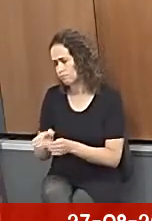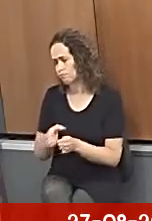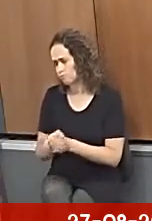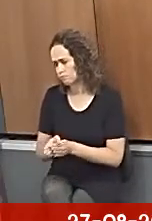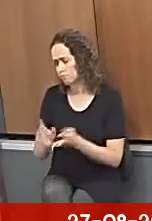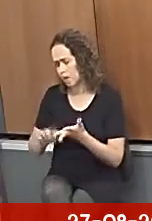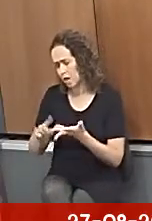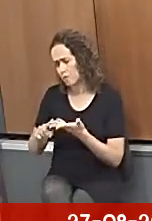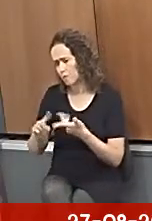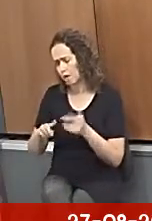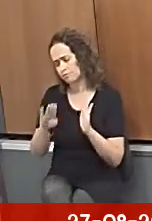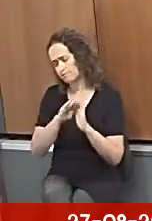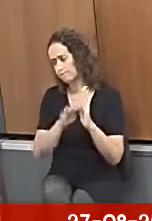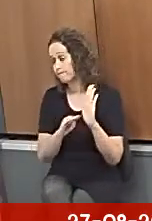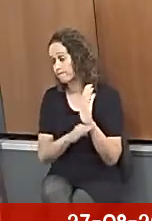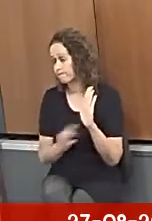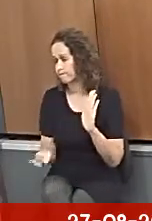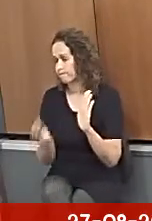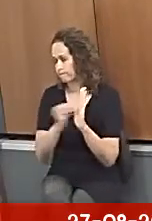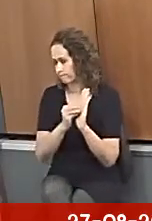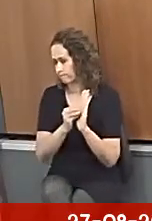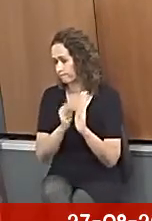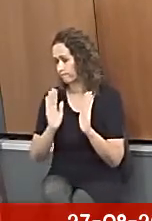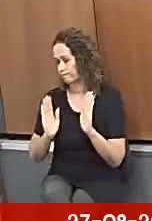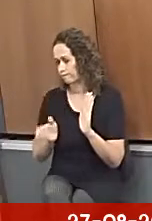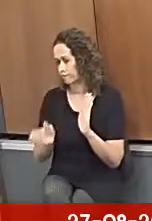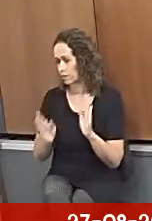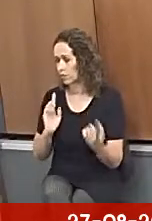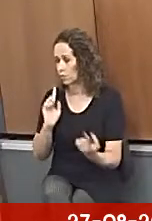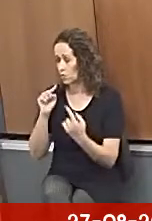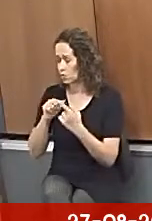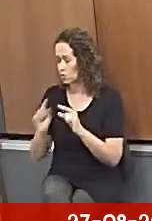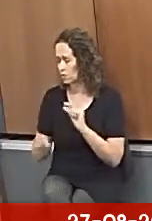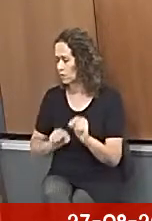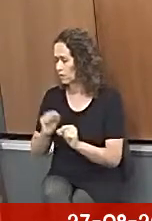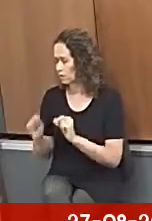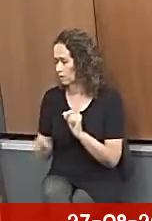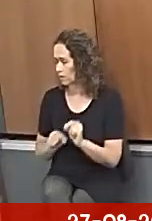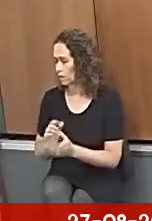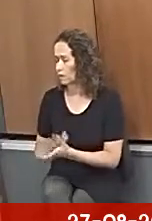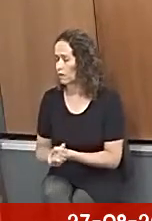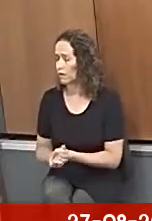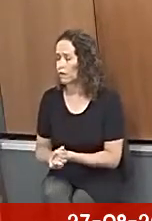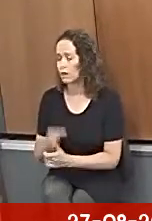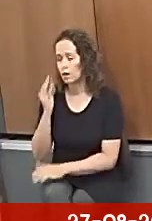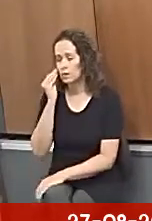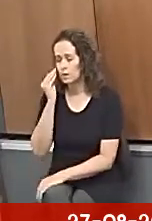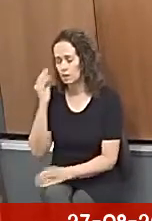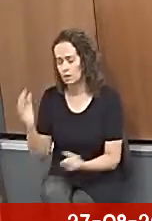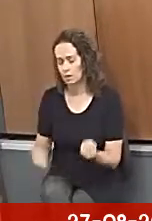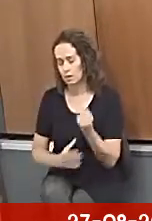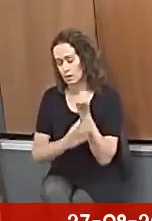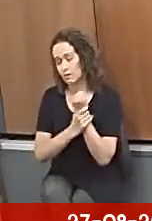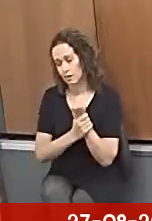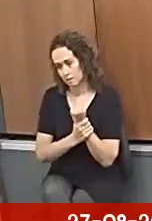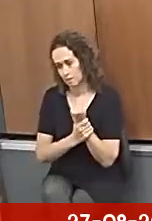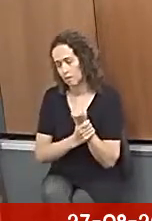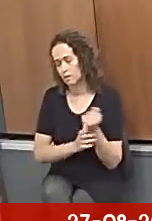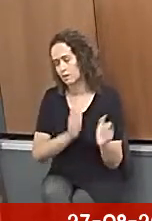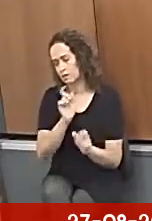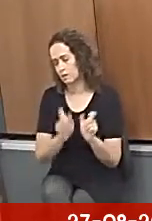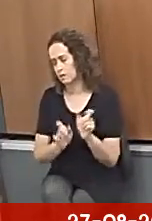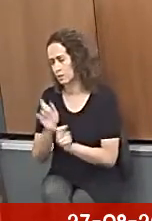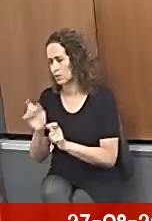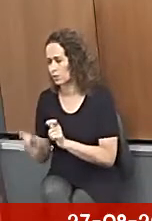nosso objetivo vai ser tentar ao máximo preservar a segurança das pessoas sem